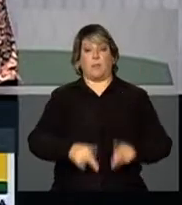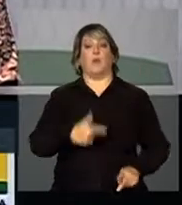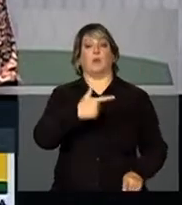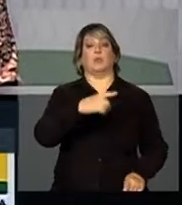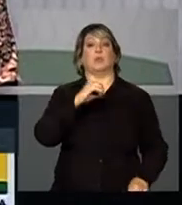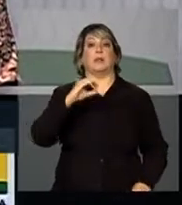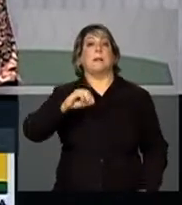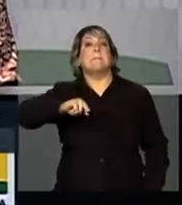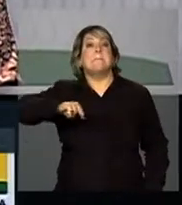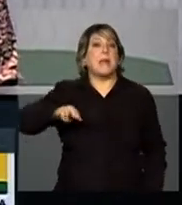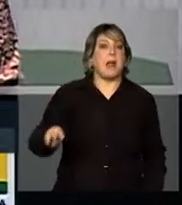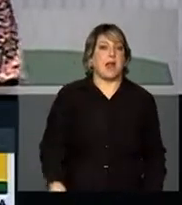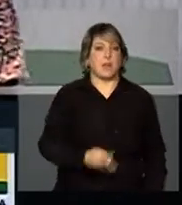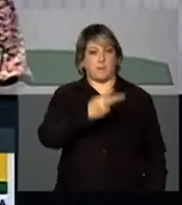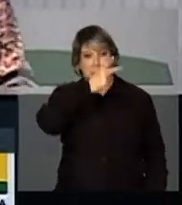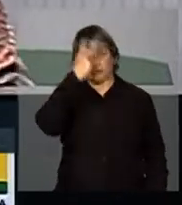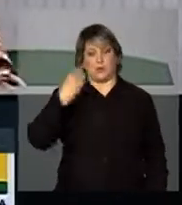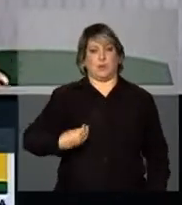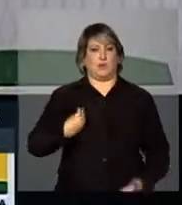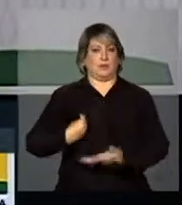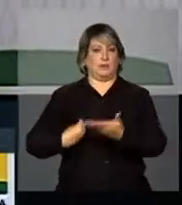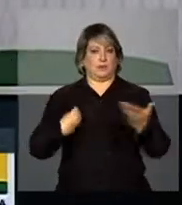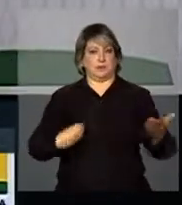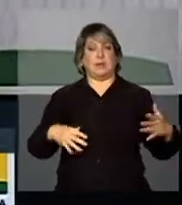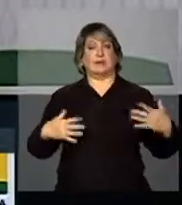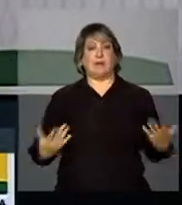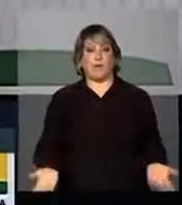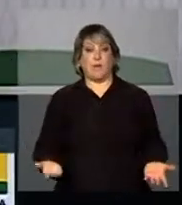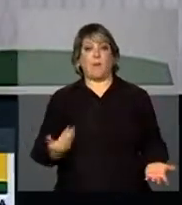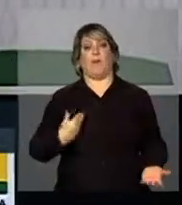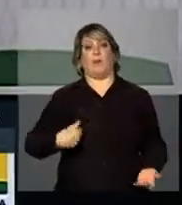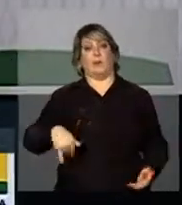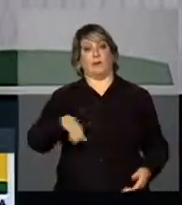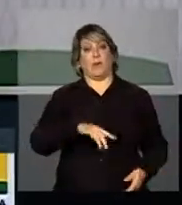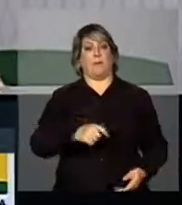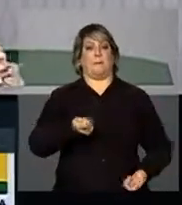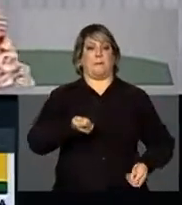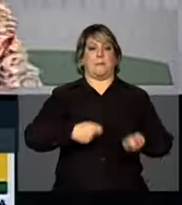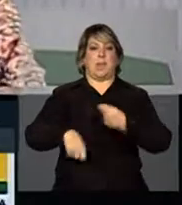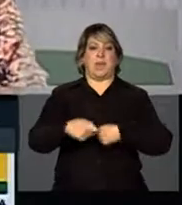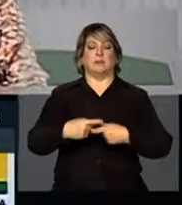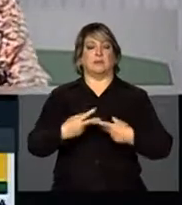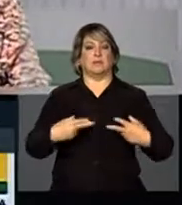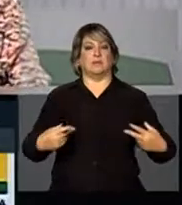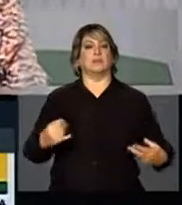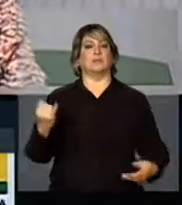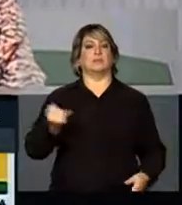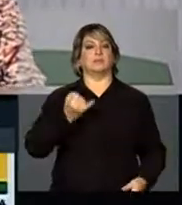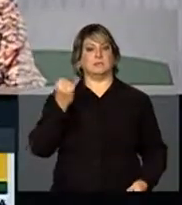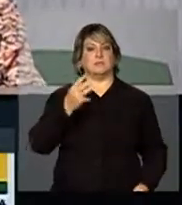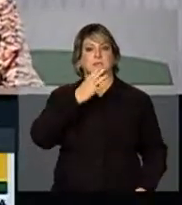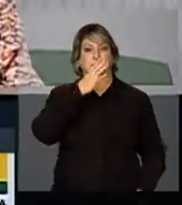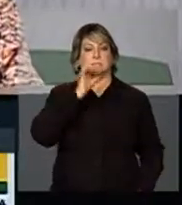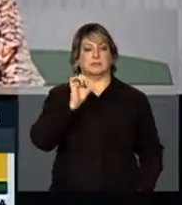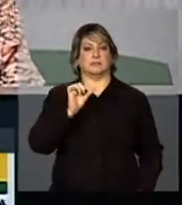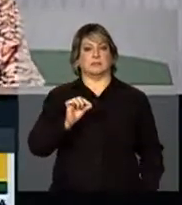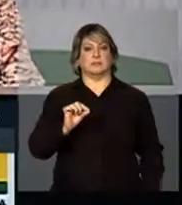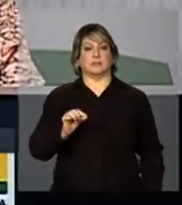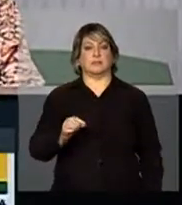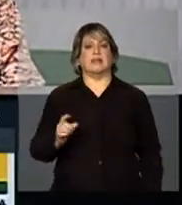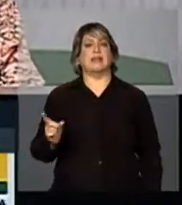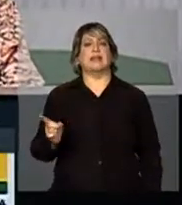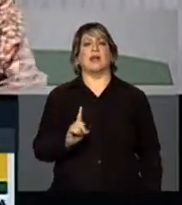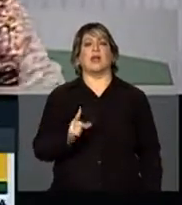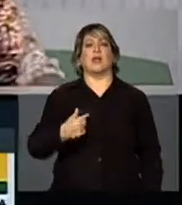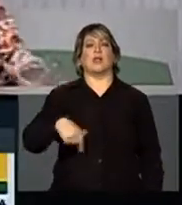de habitantes Portanto o nosso mercado é algo relevante não para